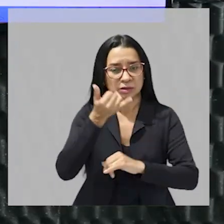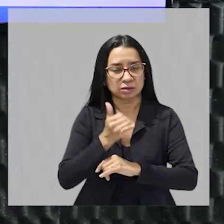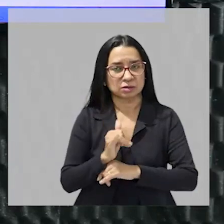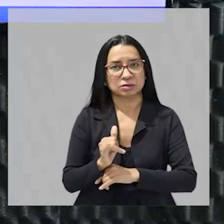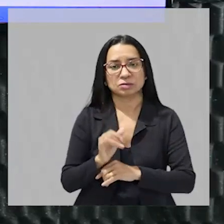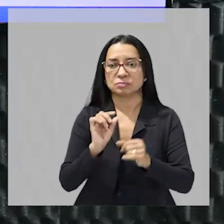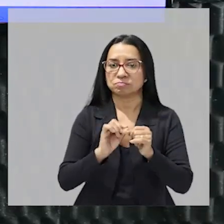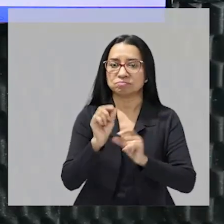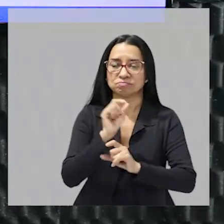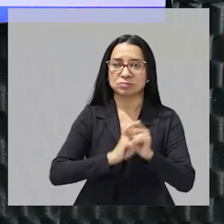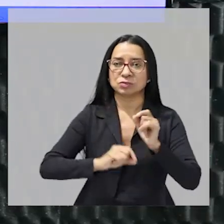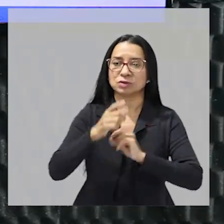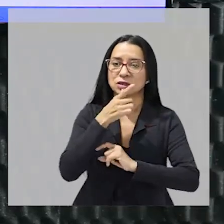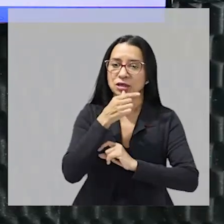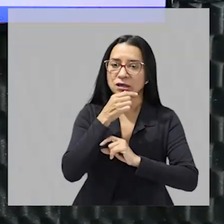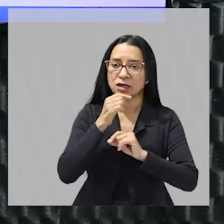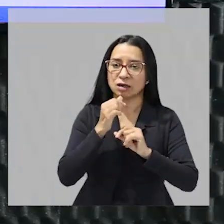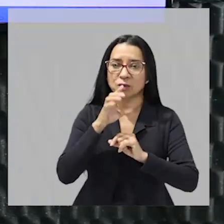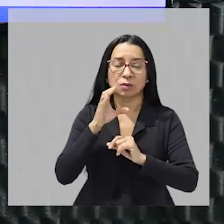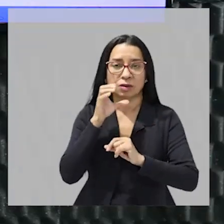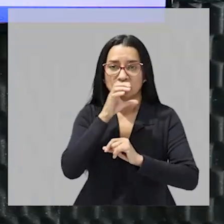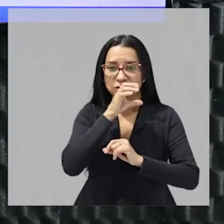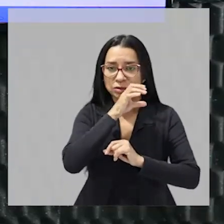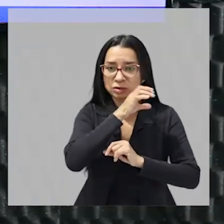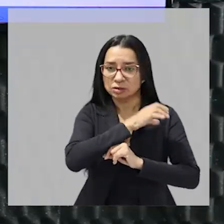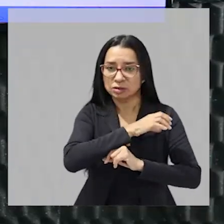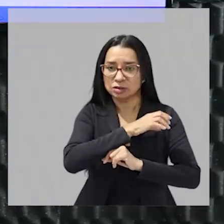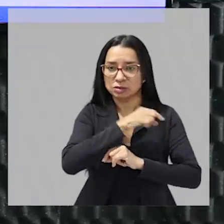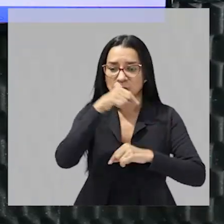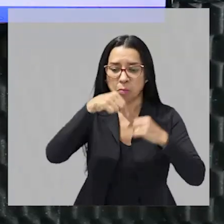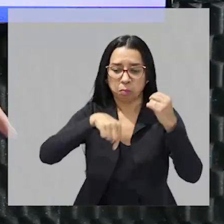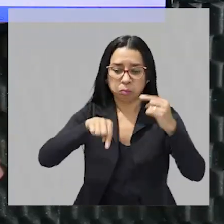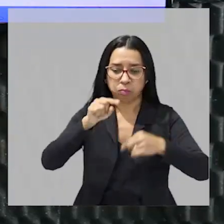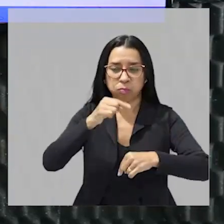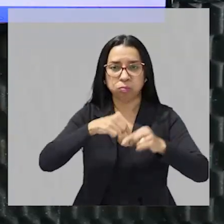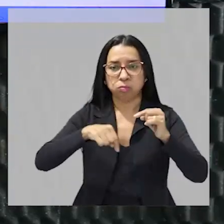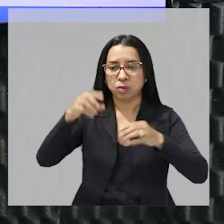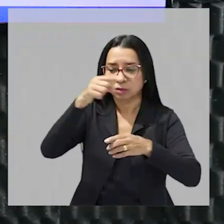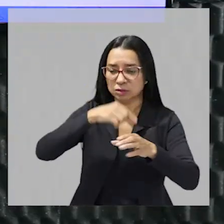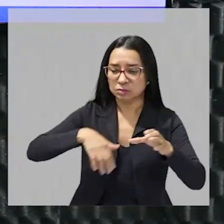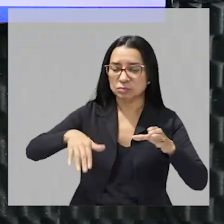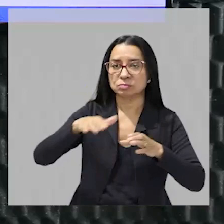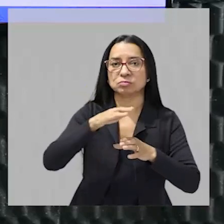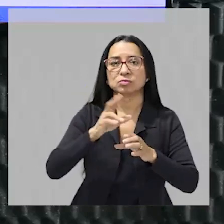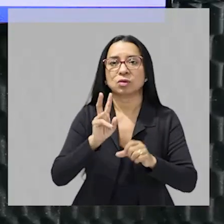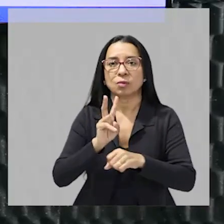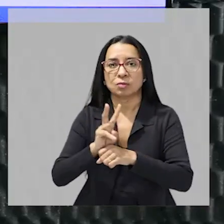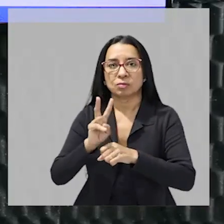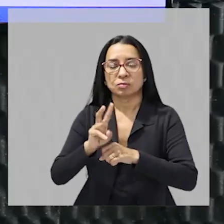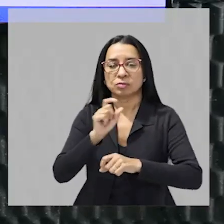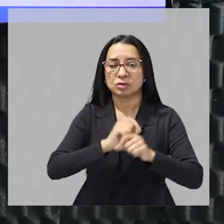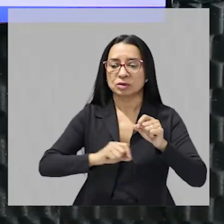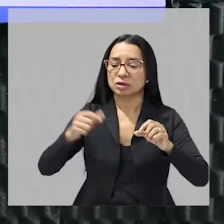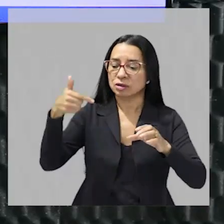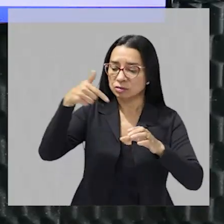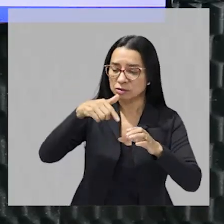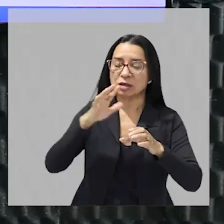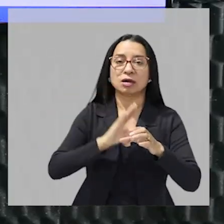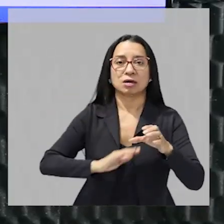energia faz com que a água esquente, então você coloca essas partilhas dentro de áreas protegidas e coloca a água ali.